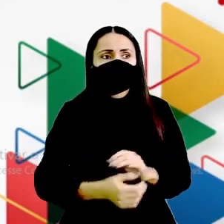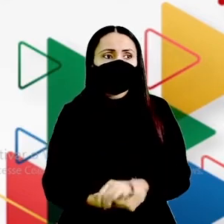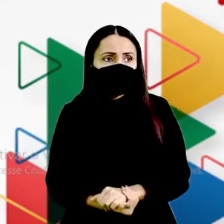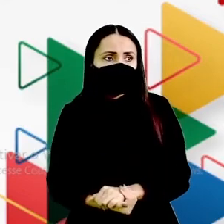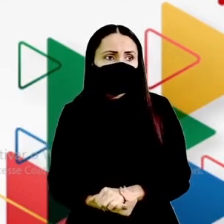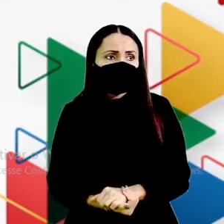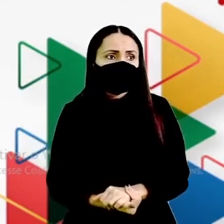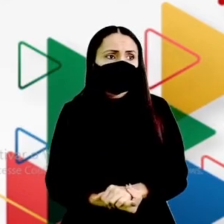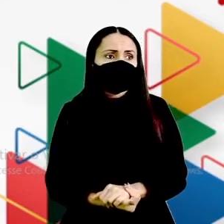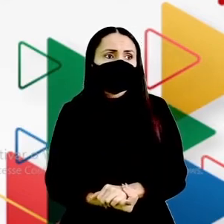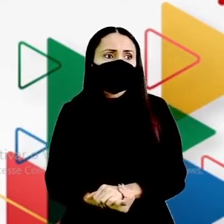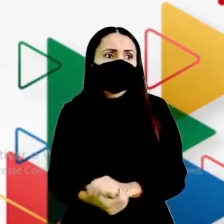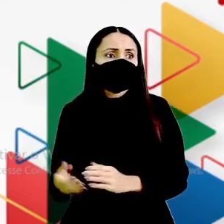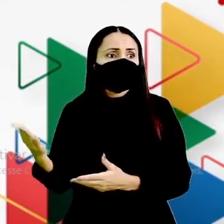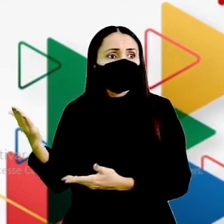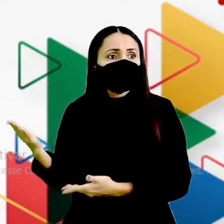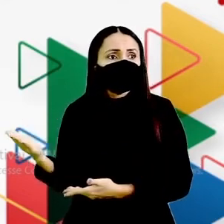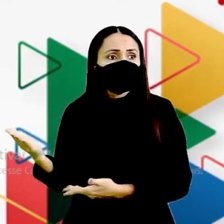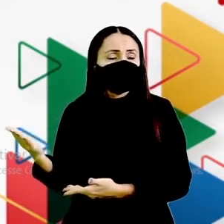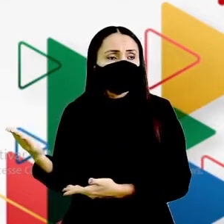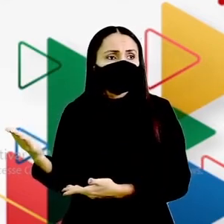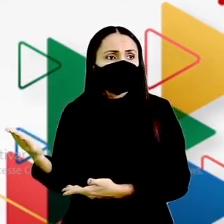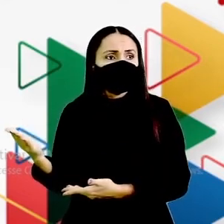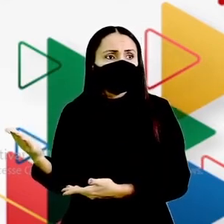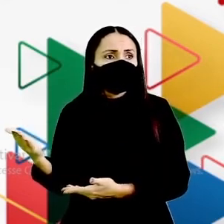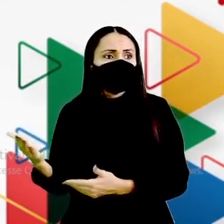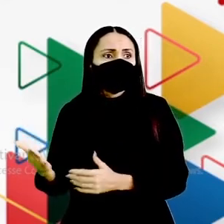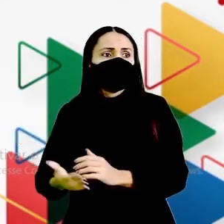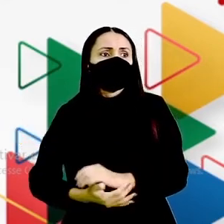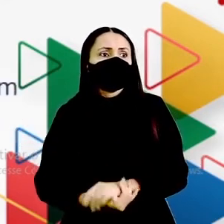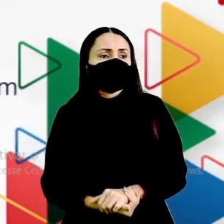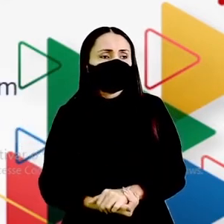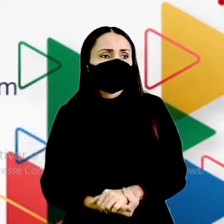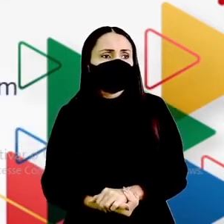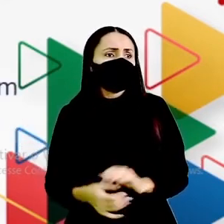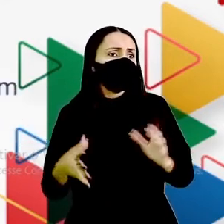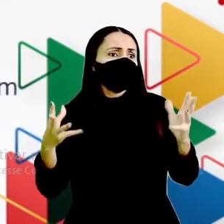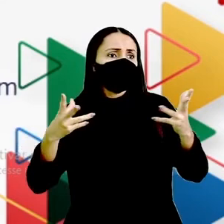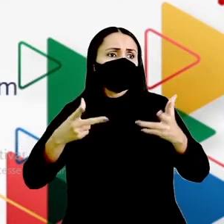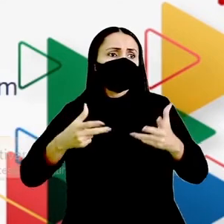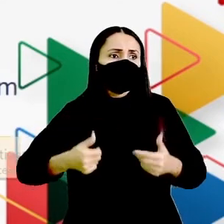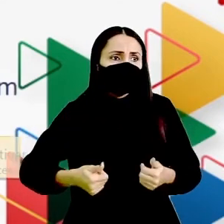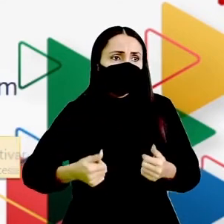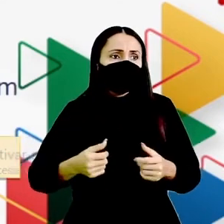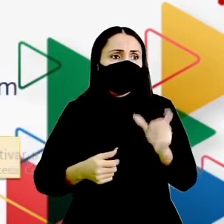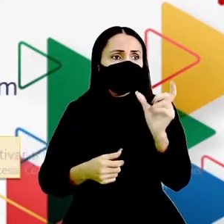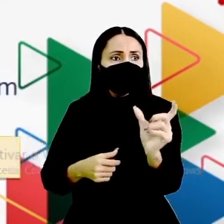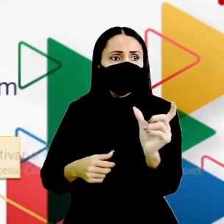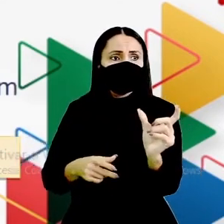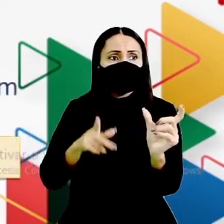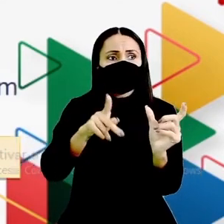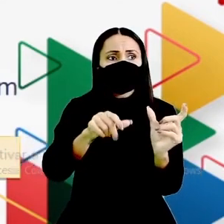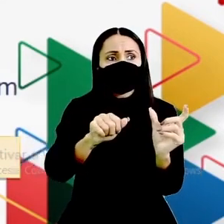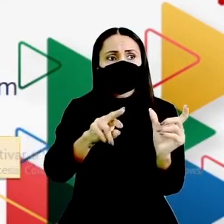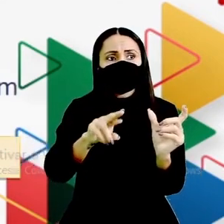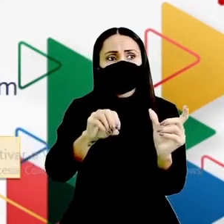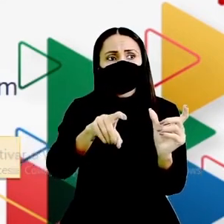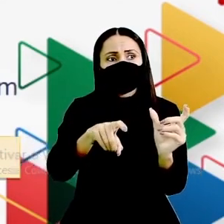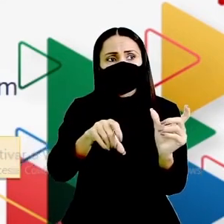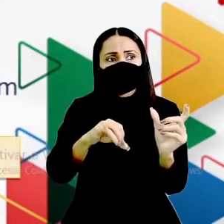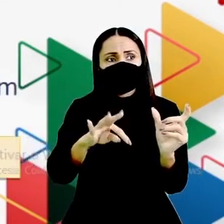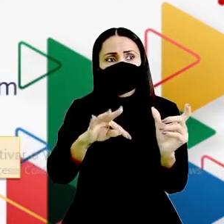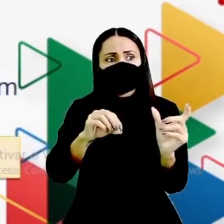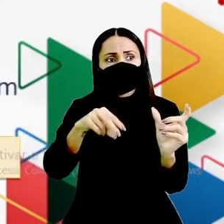fórceps, tríceps, quadríceps. Tudo isso aí, gente, é paroxítono. E também veio aquela regrinha clássica